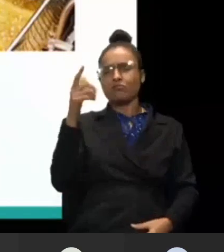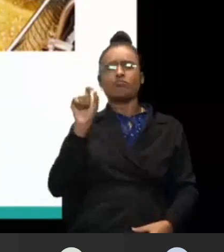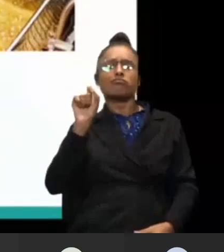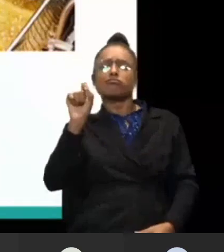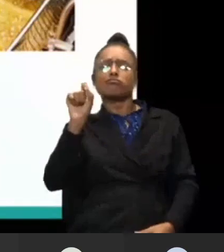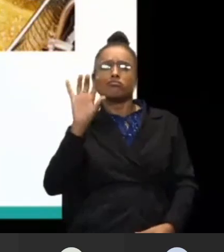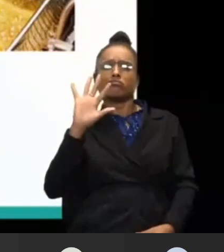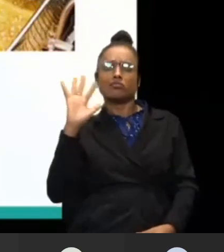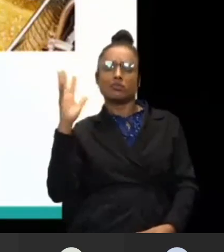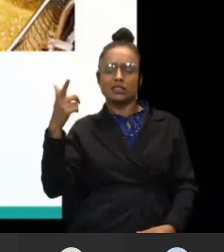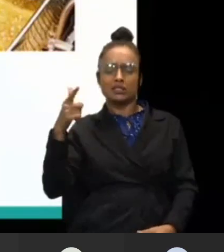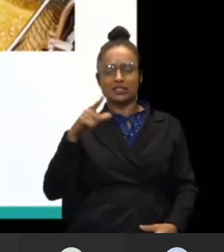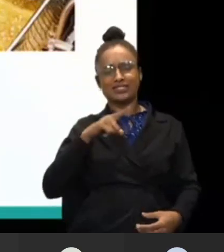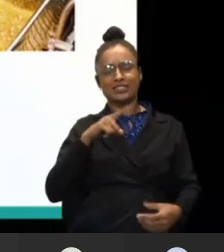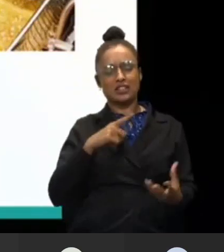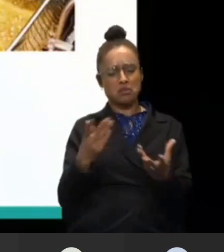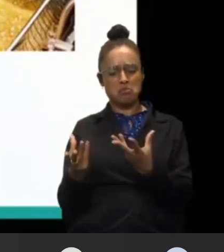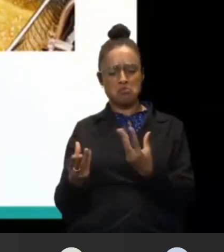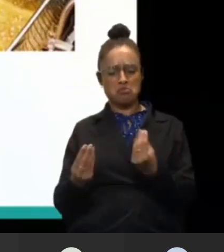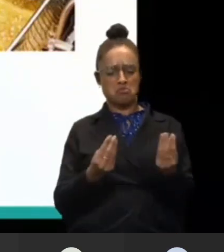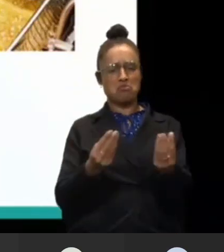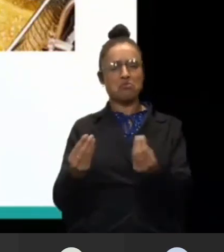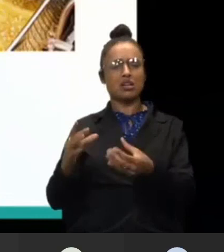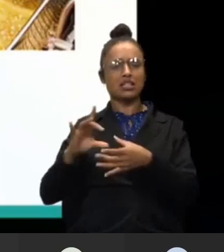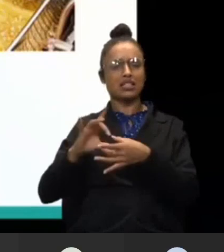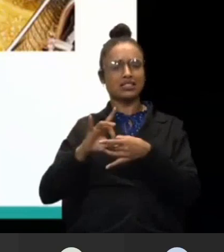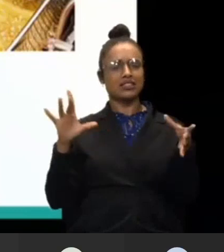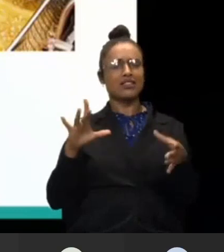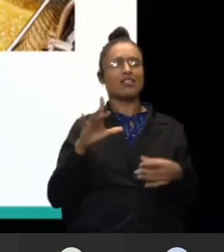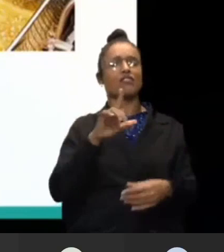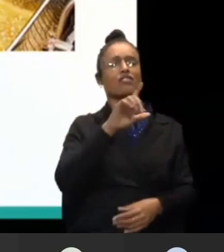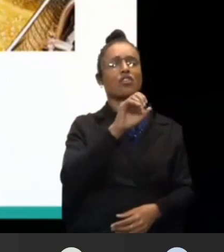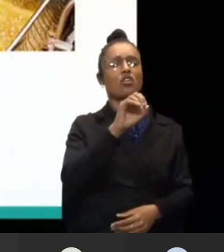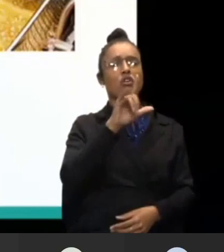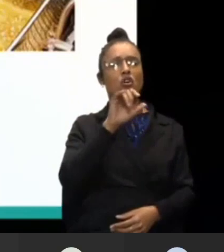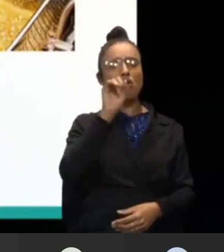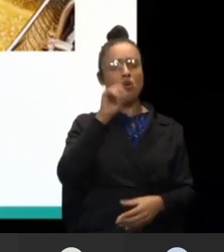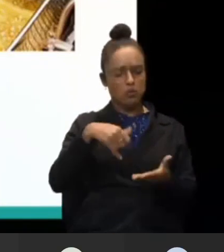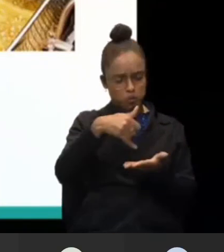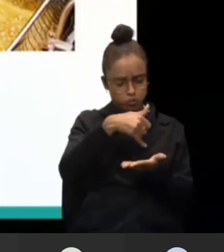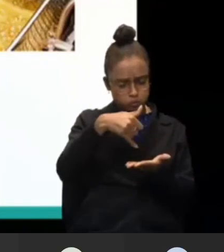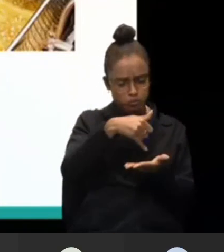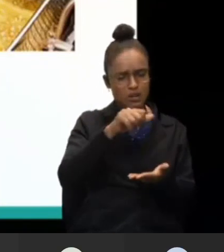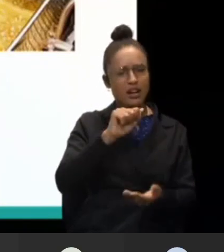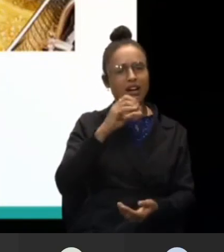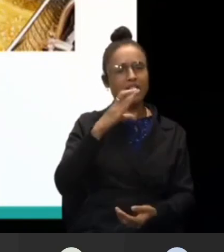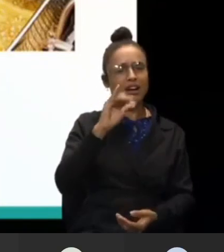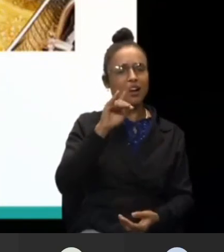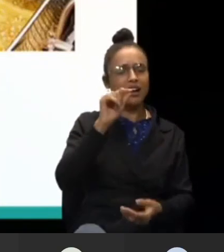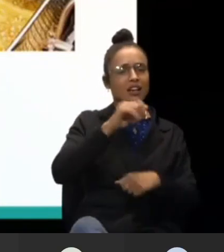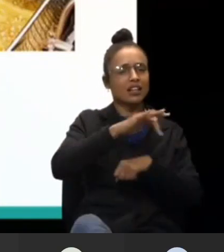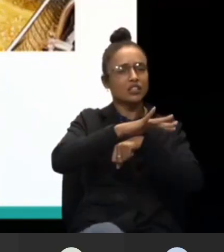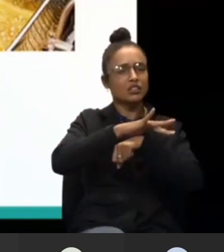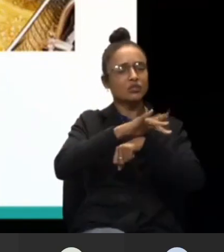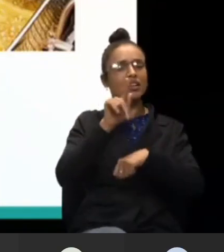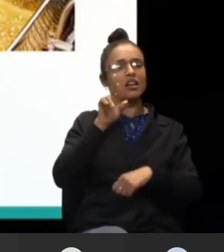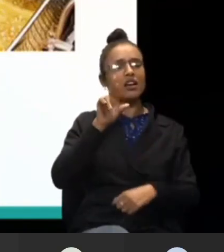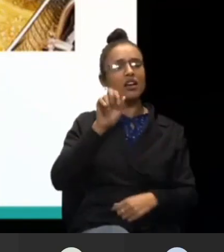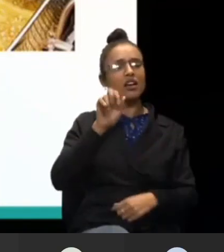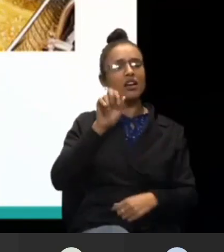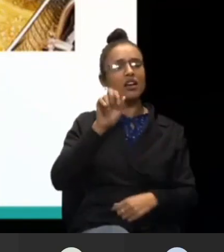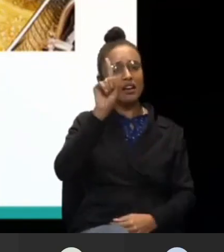indícios de quê? Que existe uma liberação de grande quantidade de ácidos graxos livres no meio. Tem-se uma